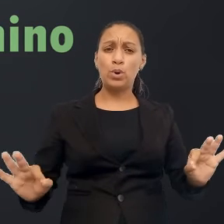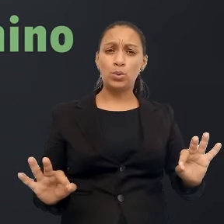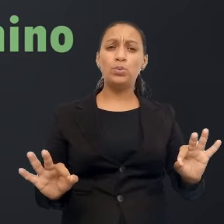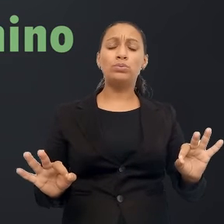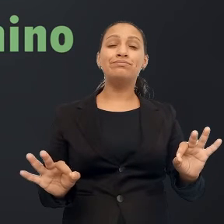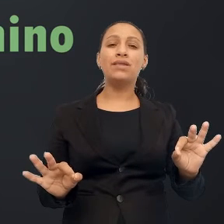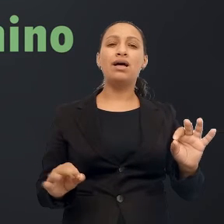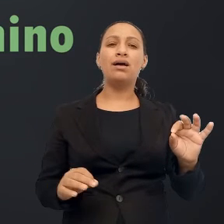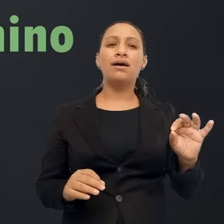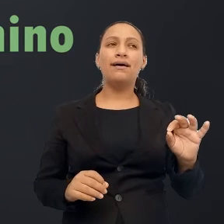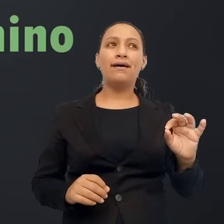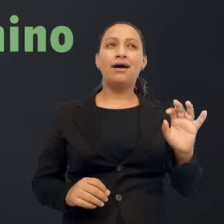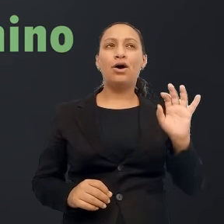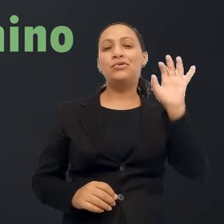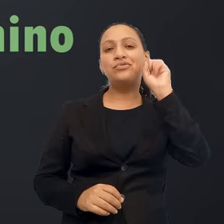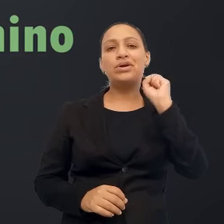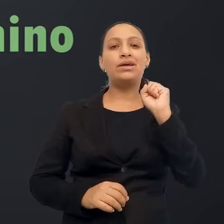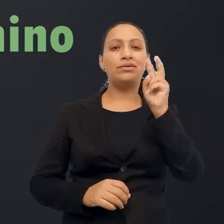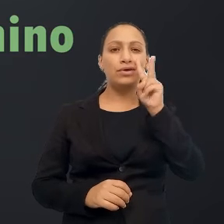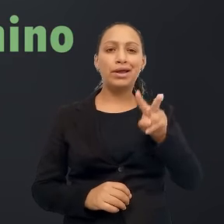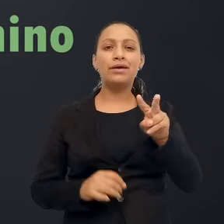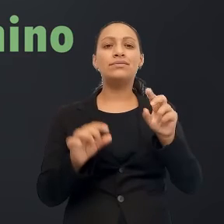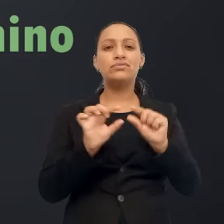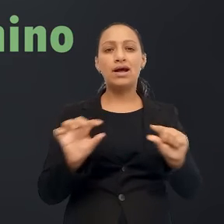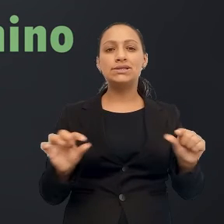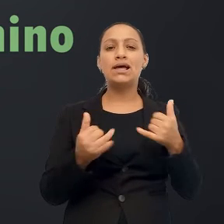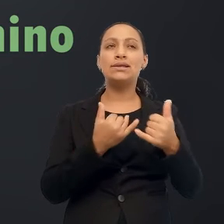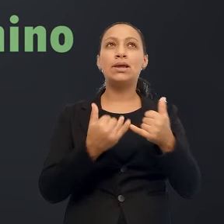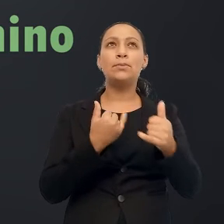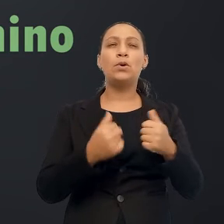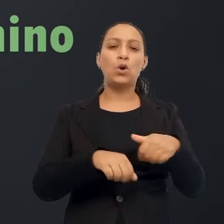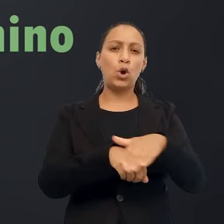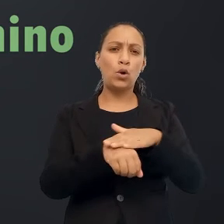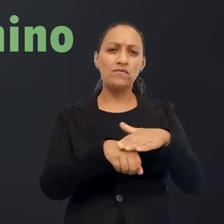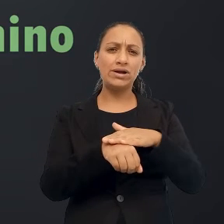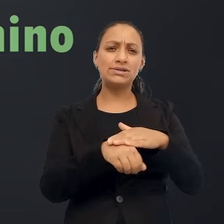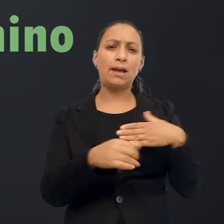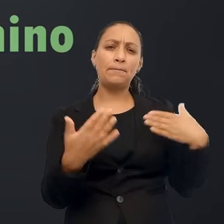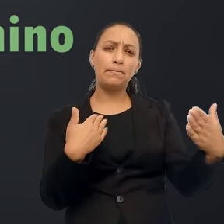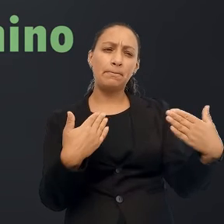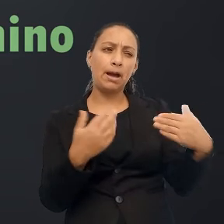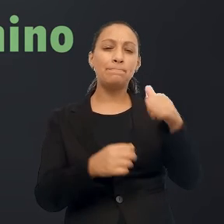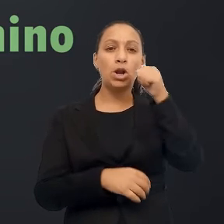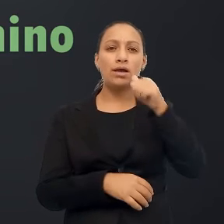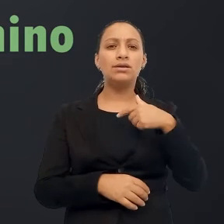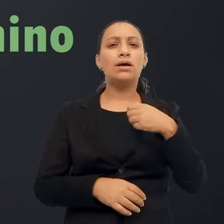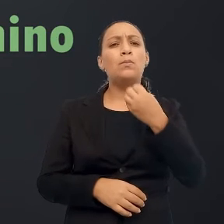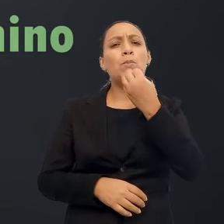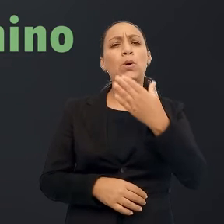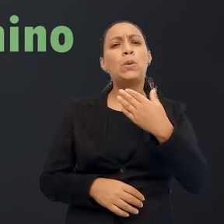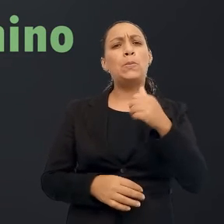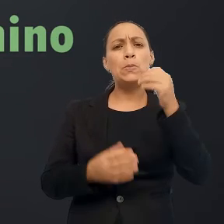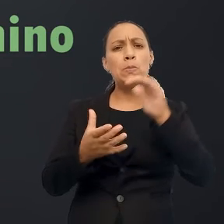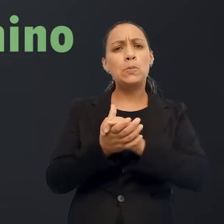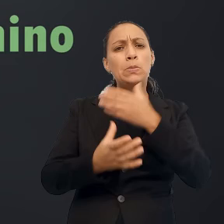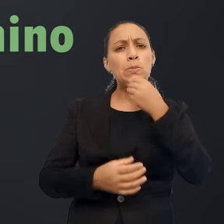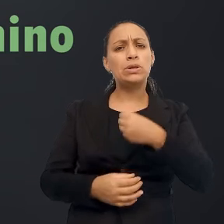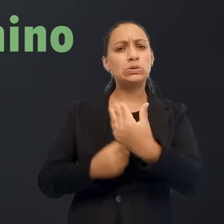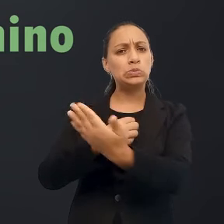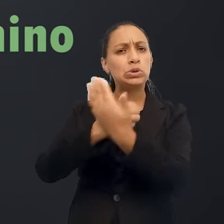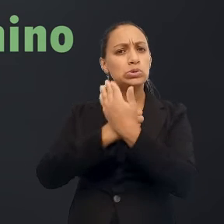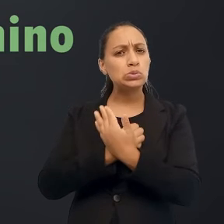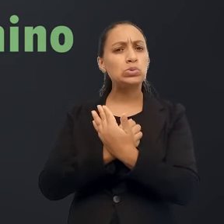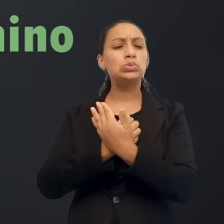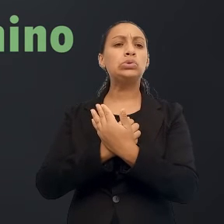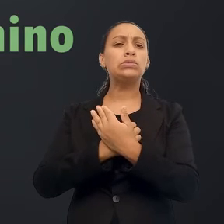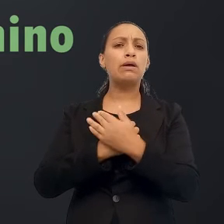ouvir, né? Entre conversas assim, entre mulheres, que bom que o meu marido me ajuda. Ele